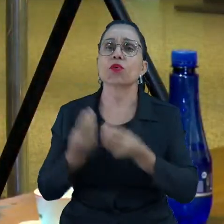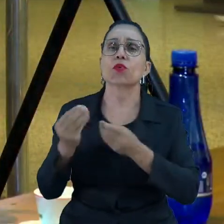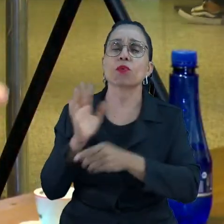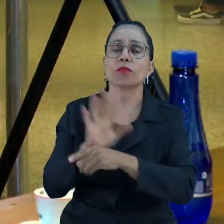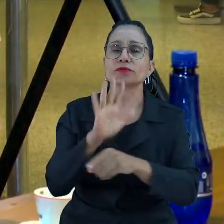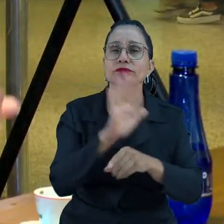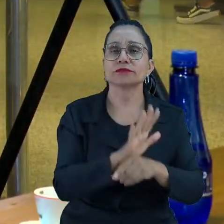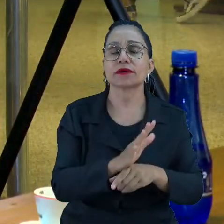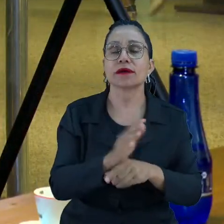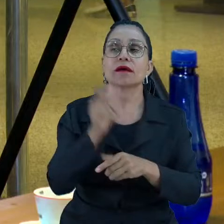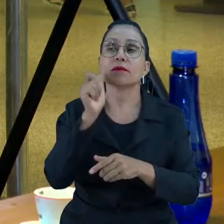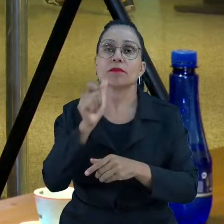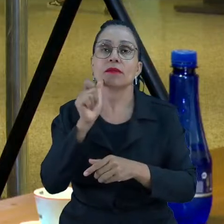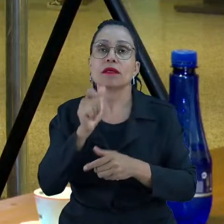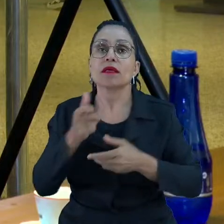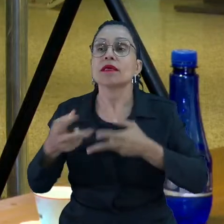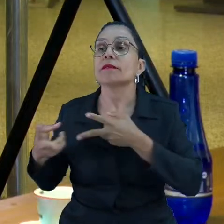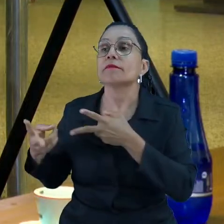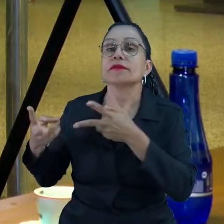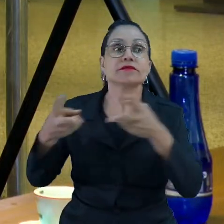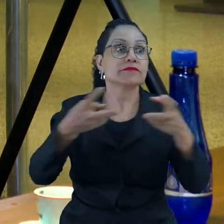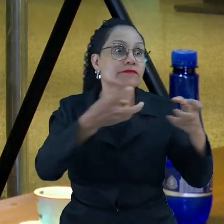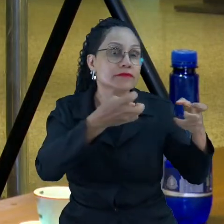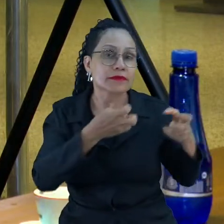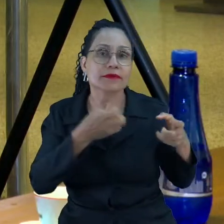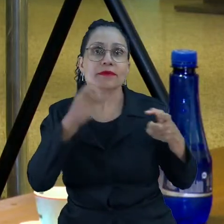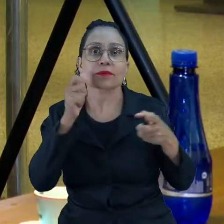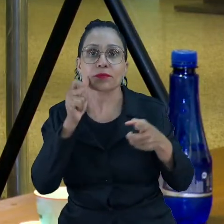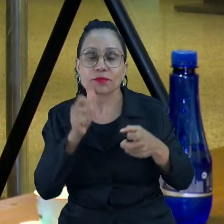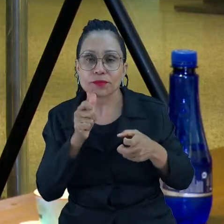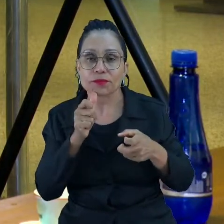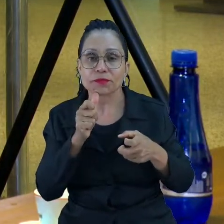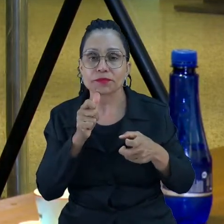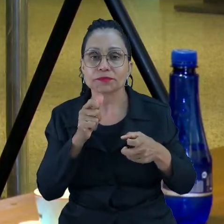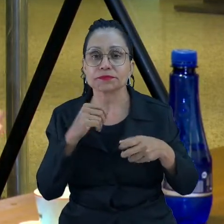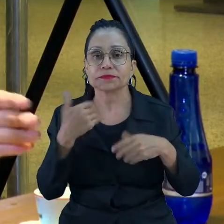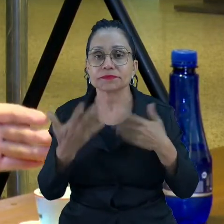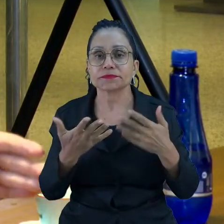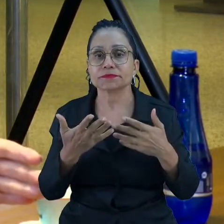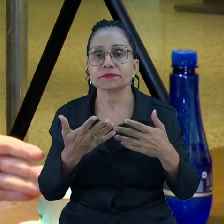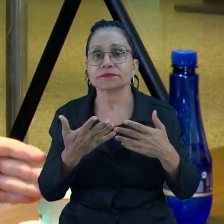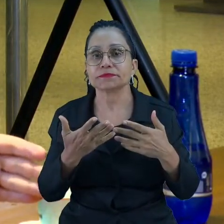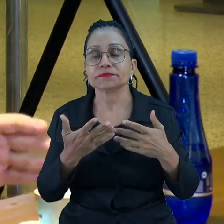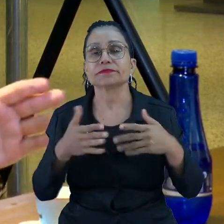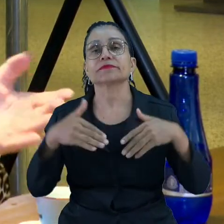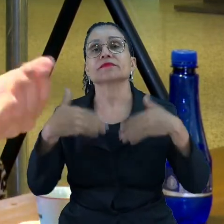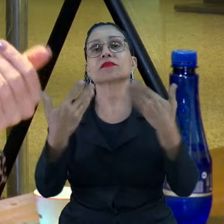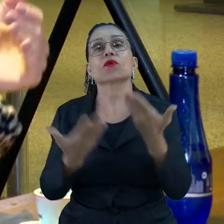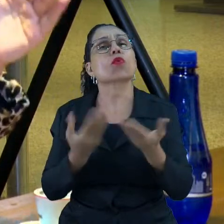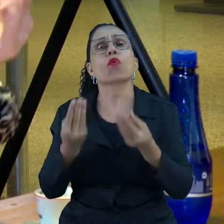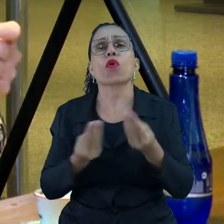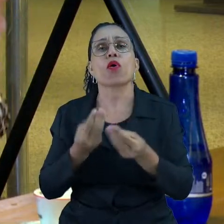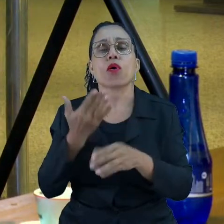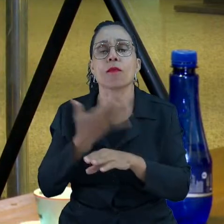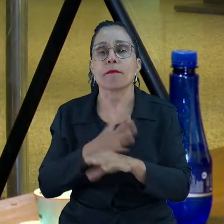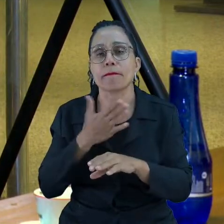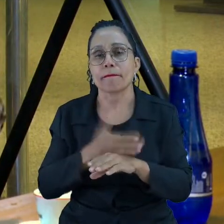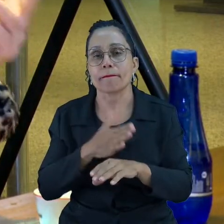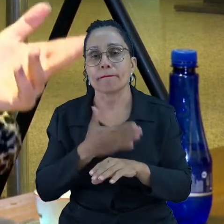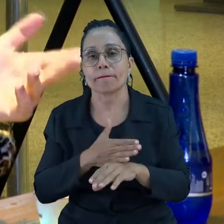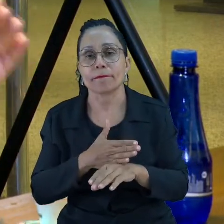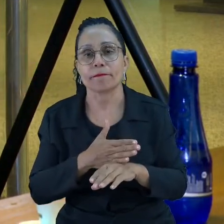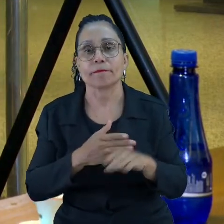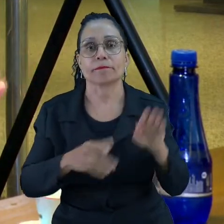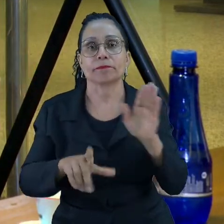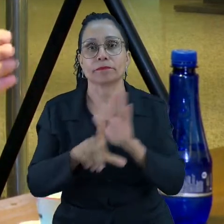como identificar mulheres. E agora, assim, a gente sempre fica assim, mas e lá na prática, né? Falando ali a